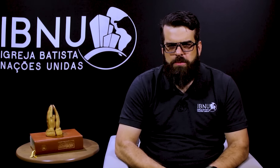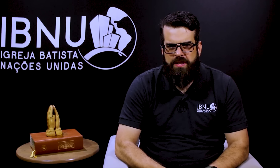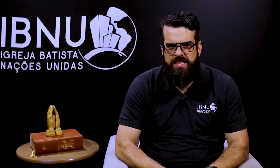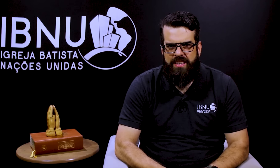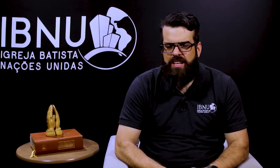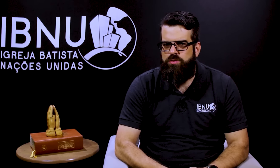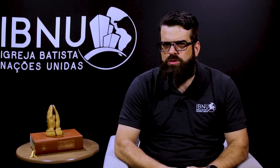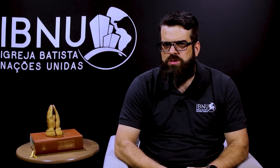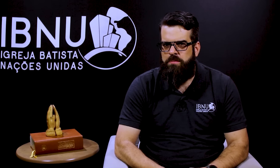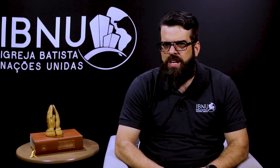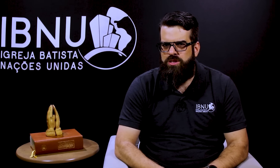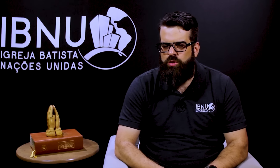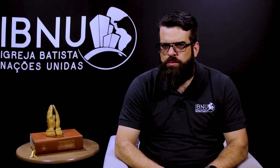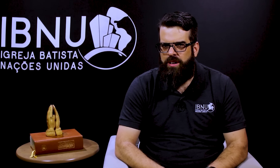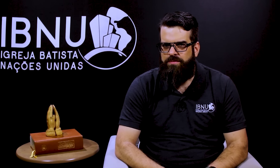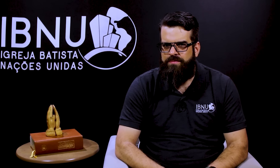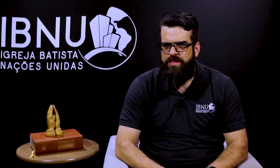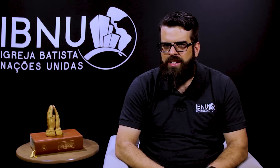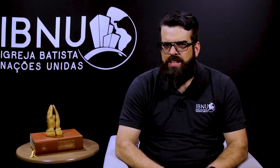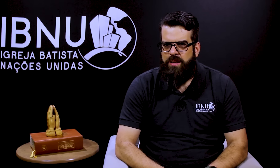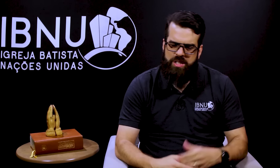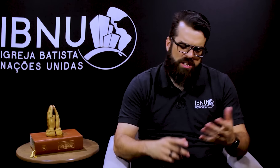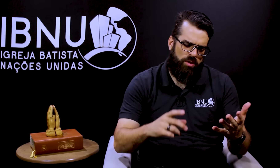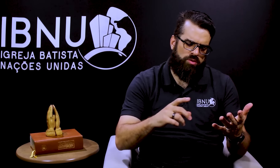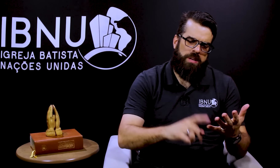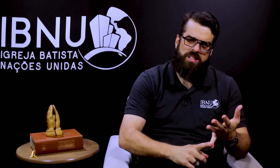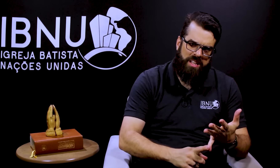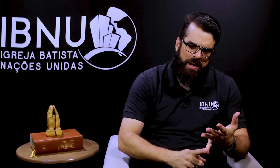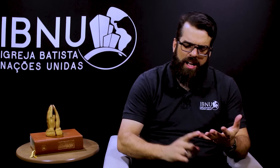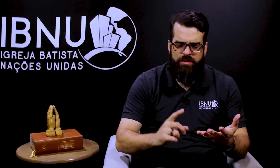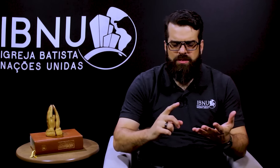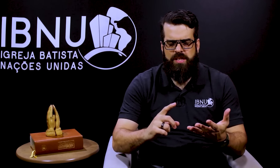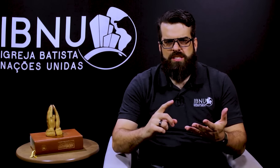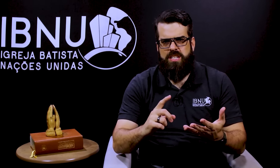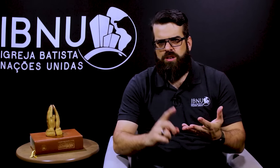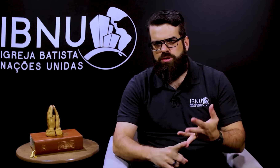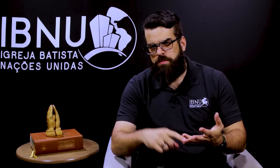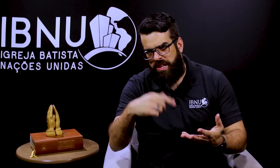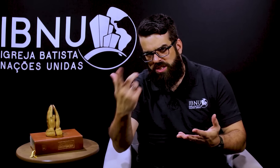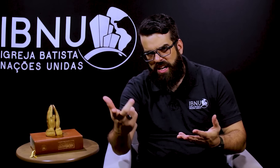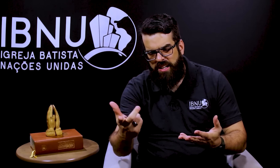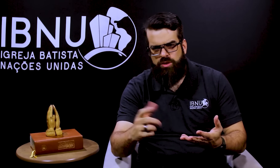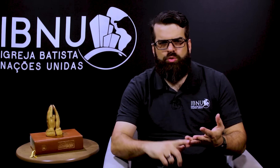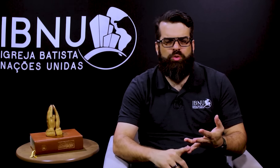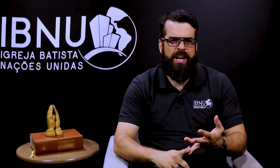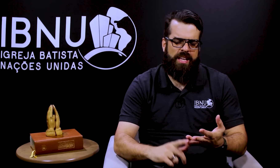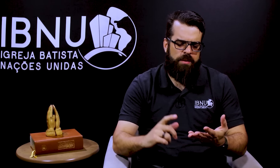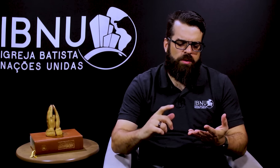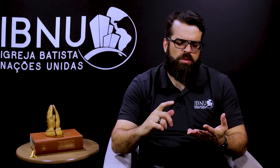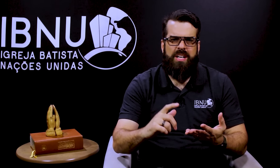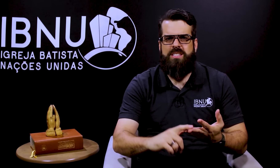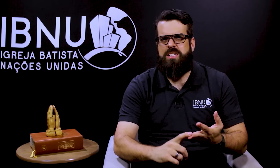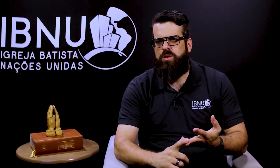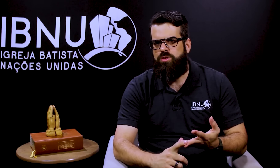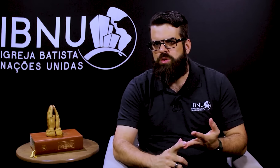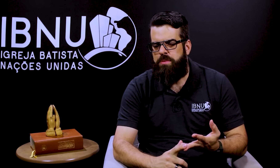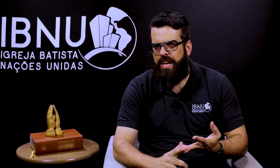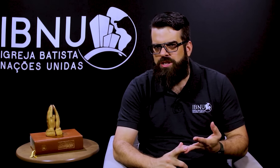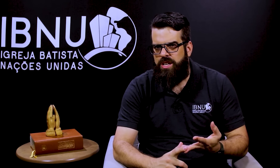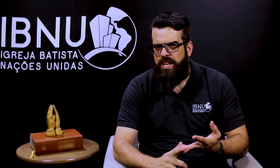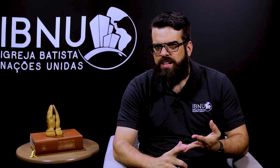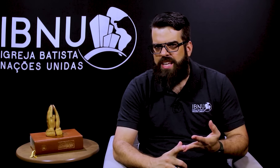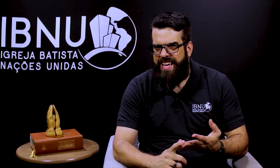cuidado que a gente precisa ter nos nossos ambientes de comunhão. Seja no nosso ambiente de trabalho, seja no nosso ambiente de estudo acadêmico, seja no